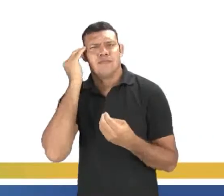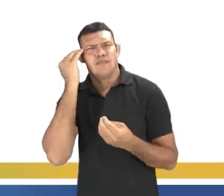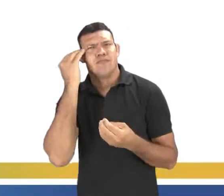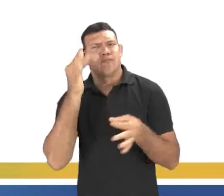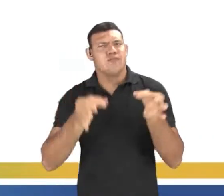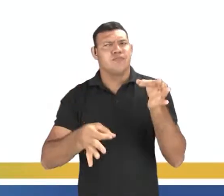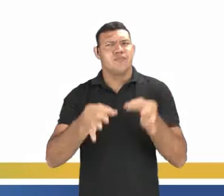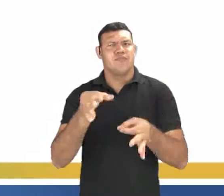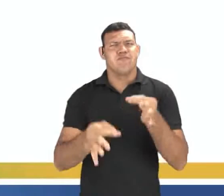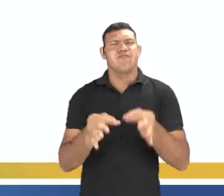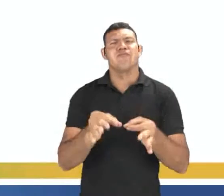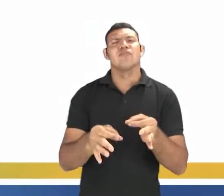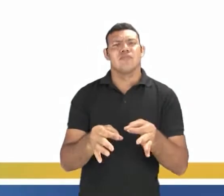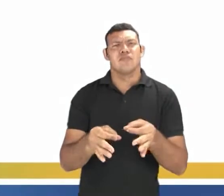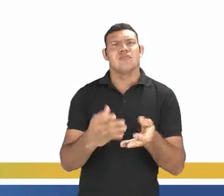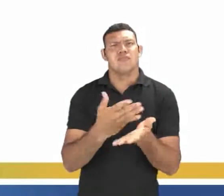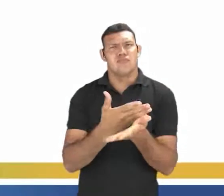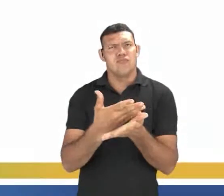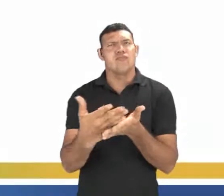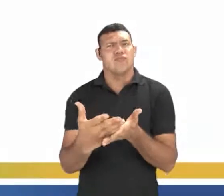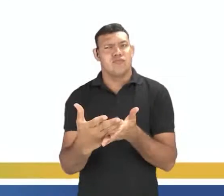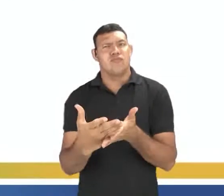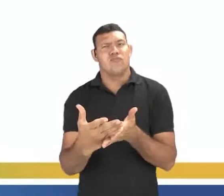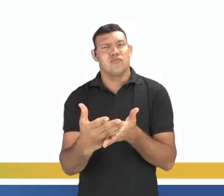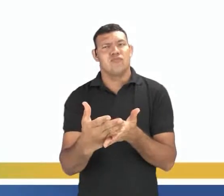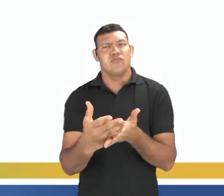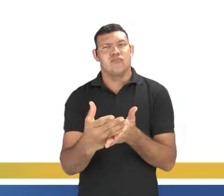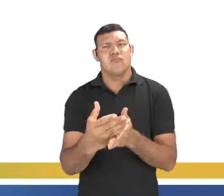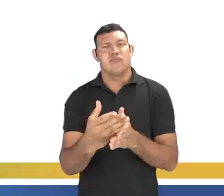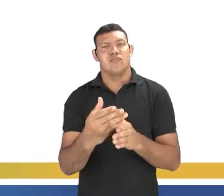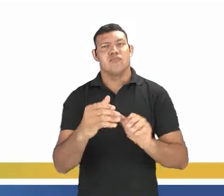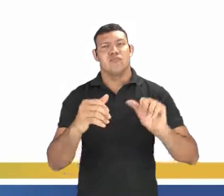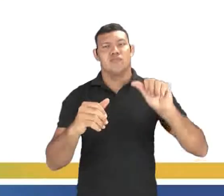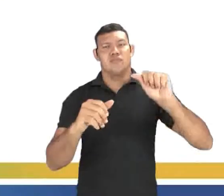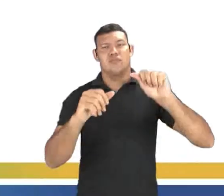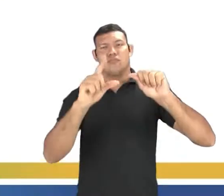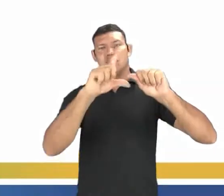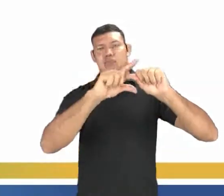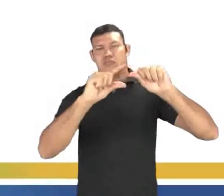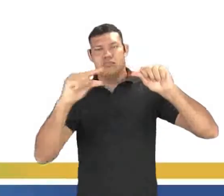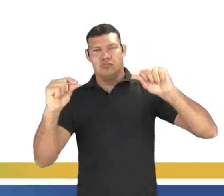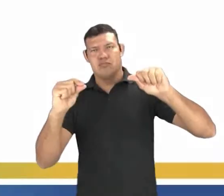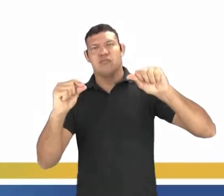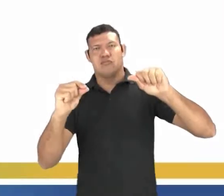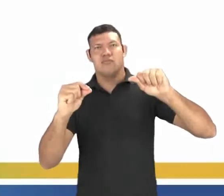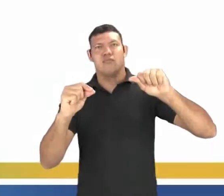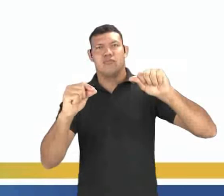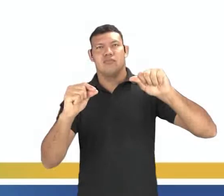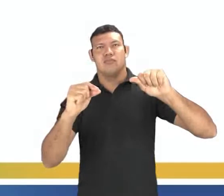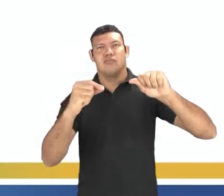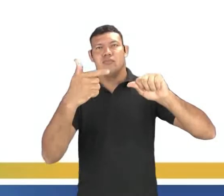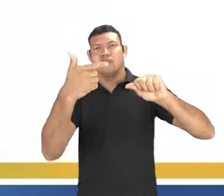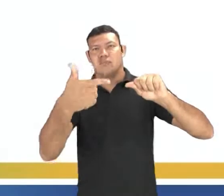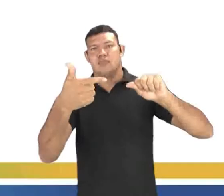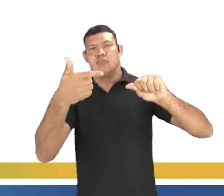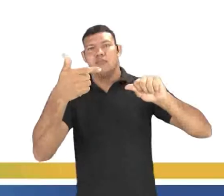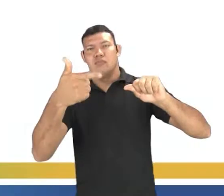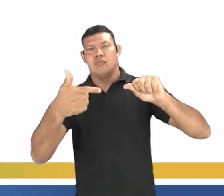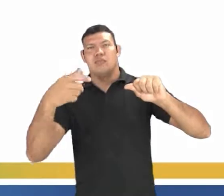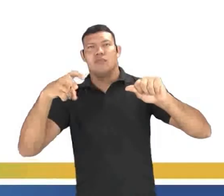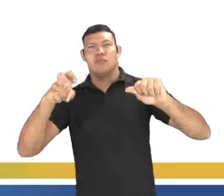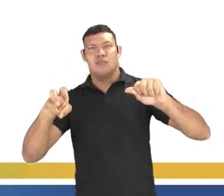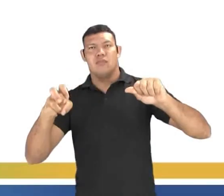juridicamente, iniciando-se pelo artigo 225 da Constituição Brasileira. considerando o